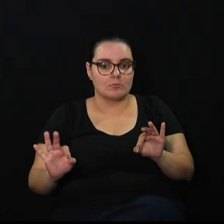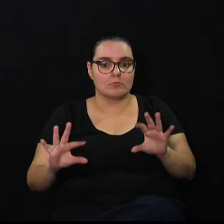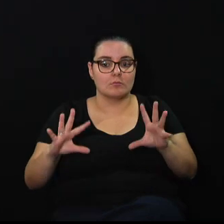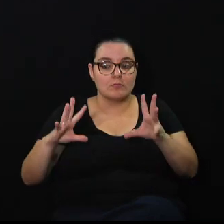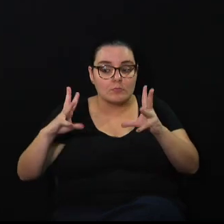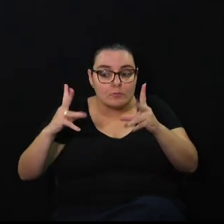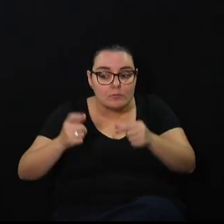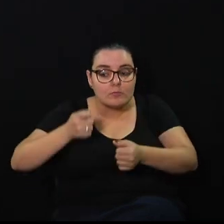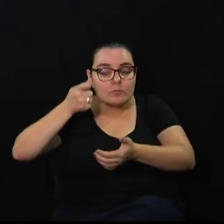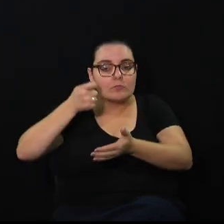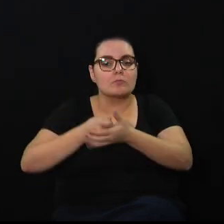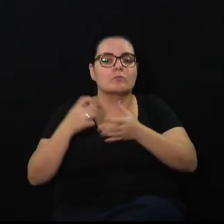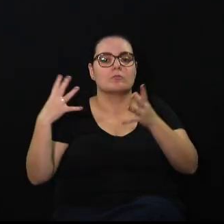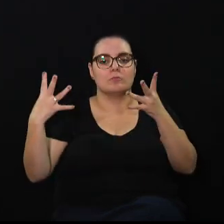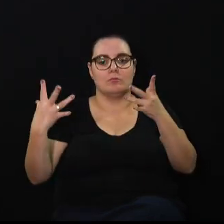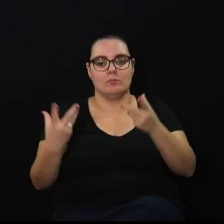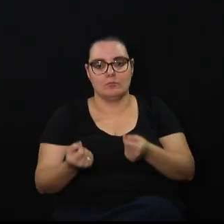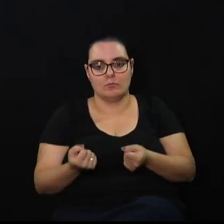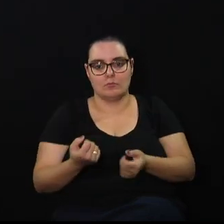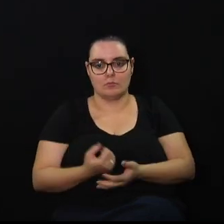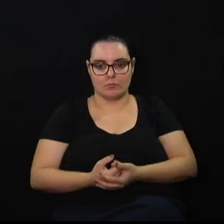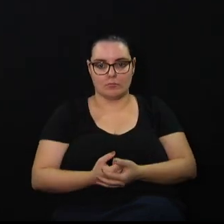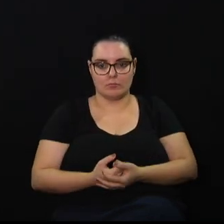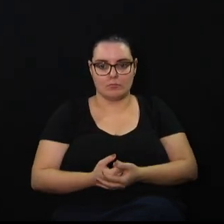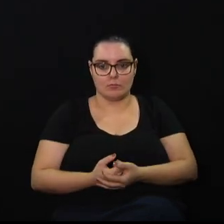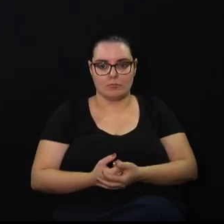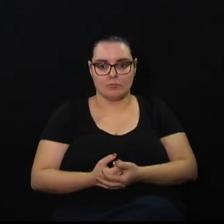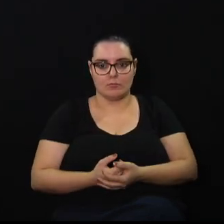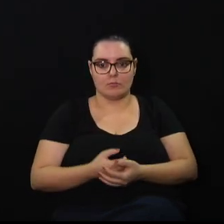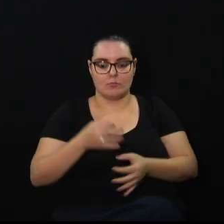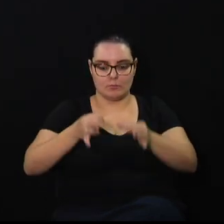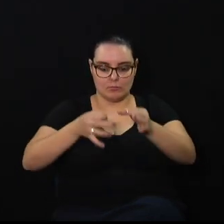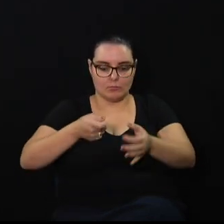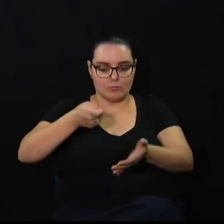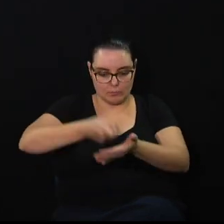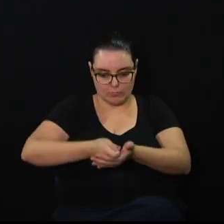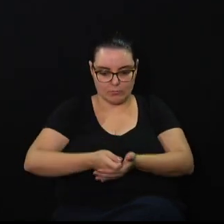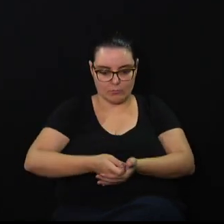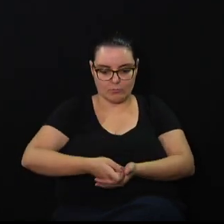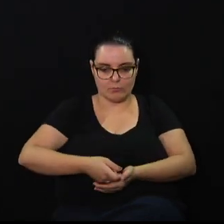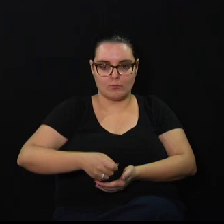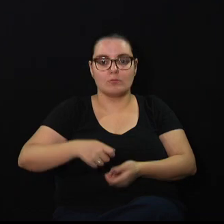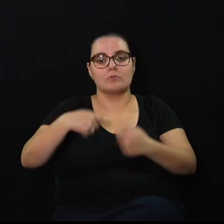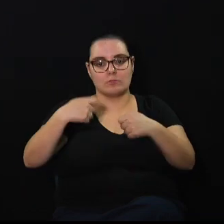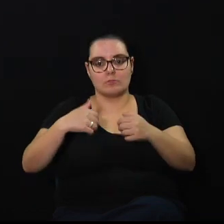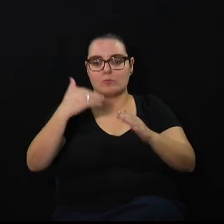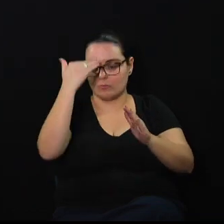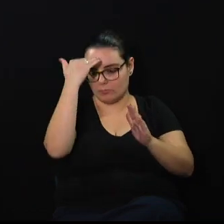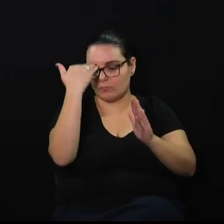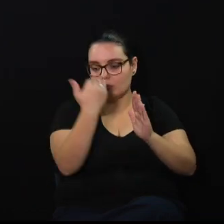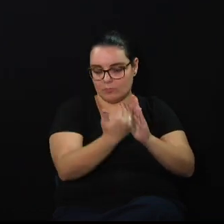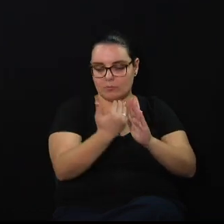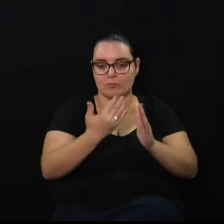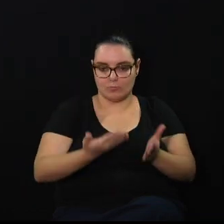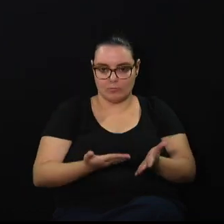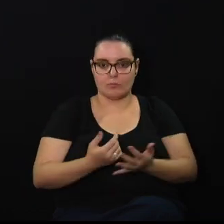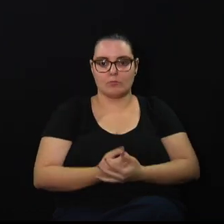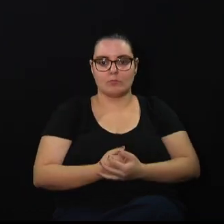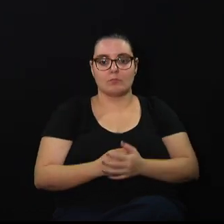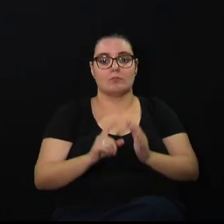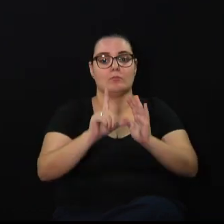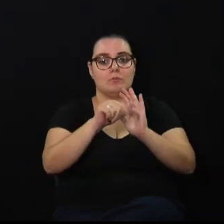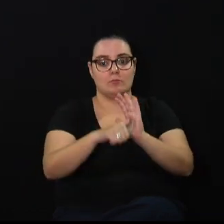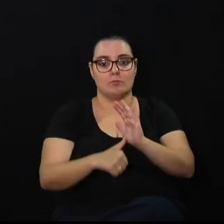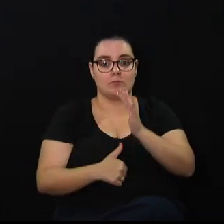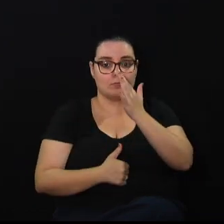aquilo que foi concedido pelo juiz é tem que ser respeitado e tem que ser cumprido depois que